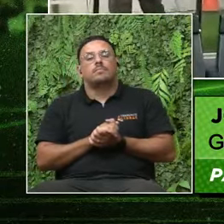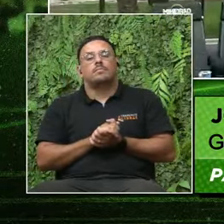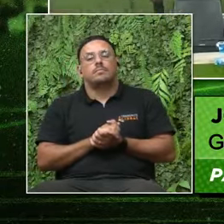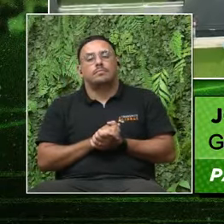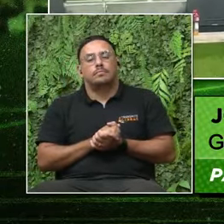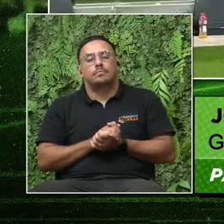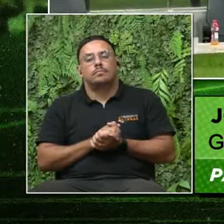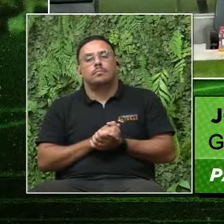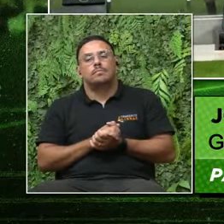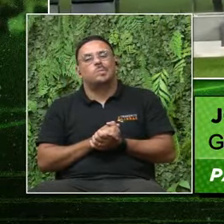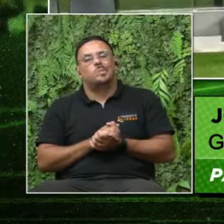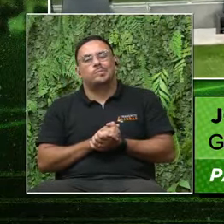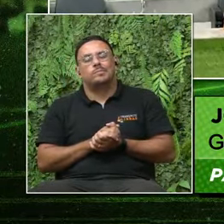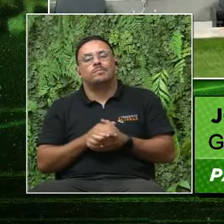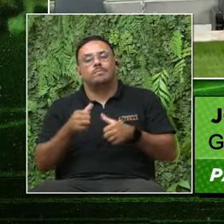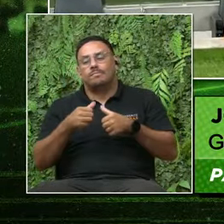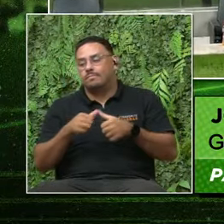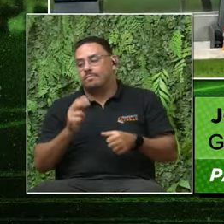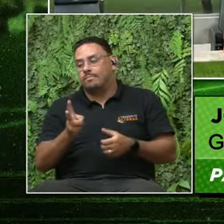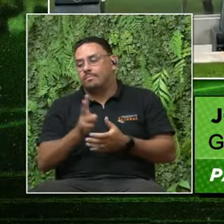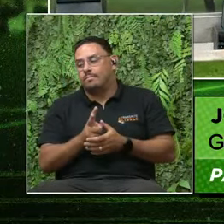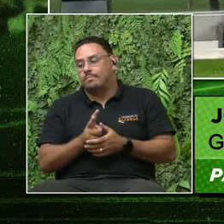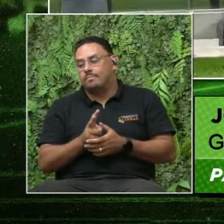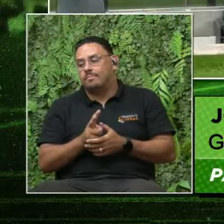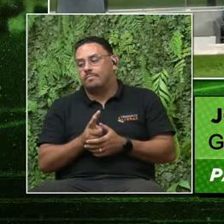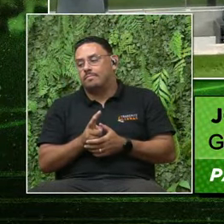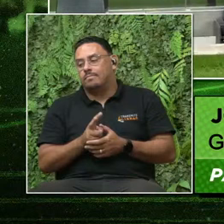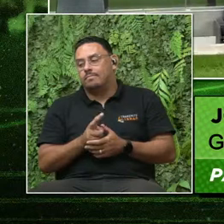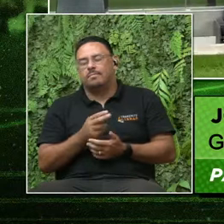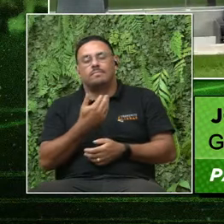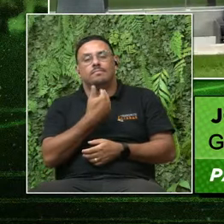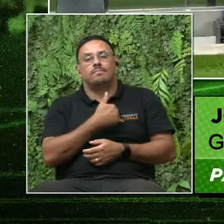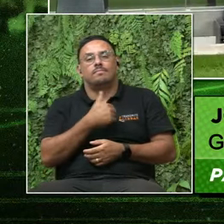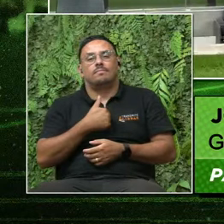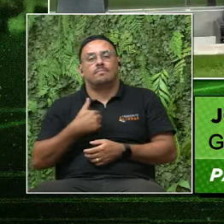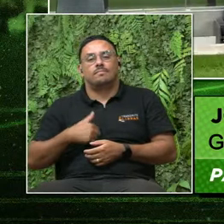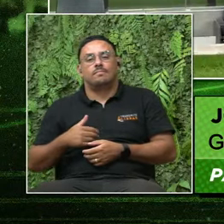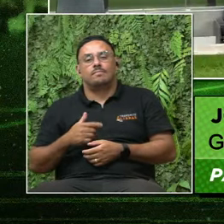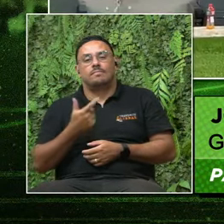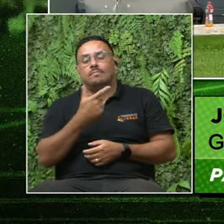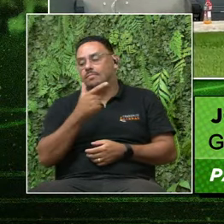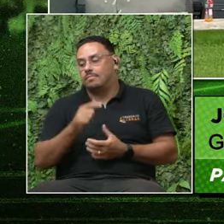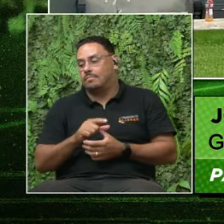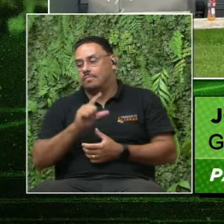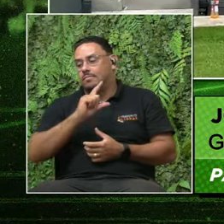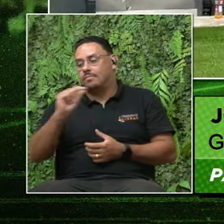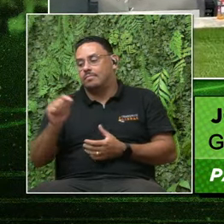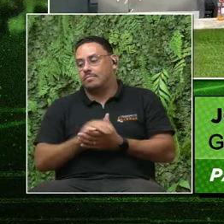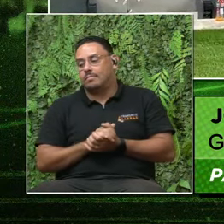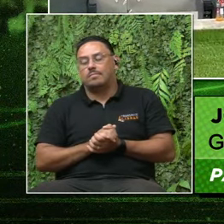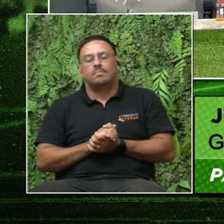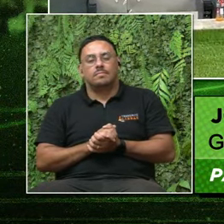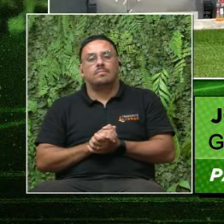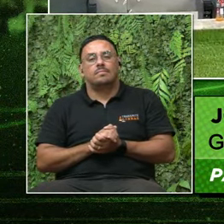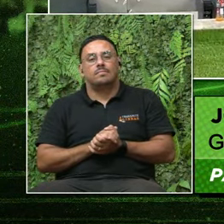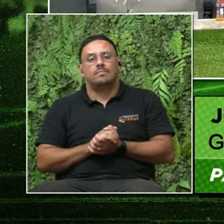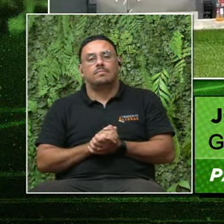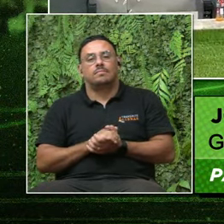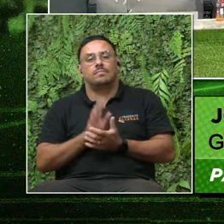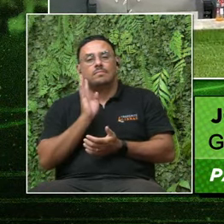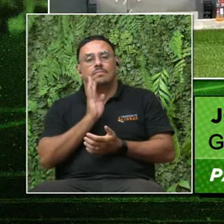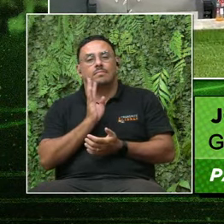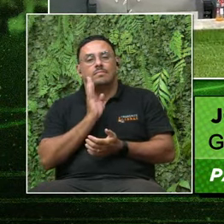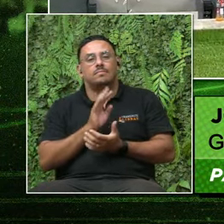eh os que estão aí eu acho que são atletic não é não tem ninguém aqui mais não foi todo mundo embora Ah foi ah que